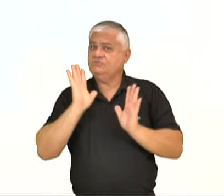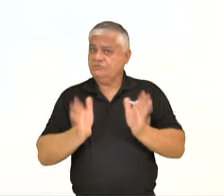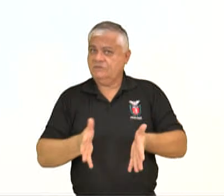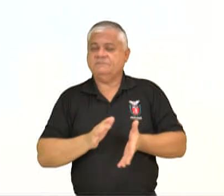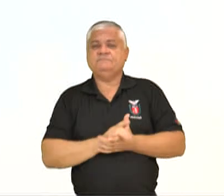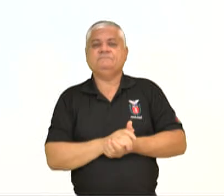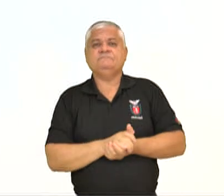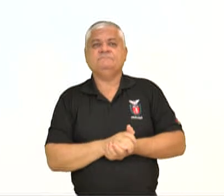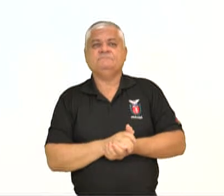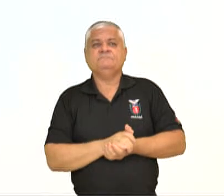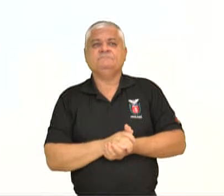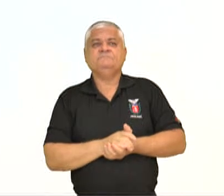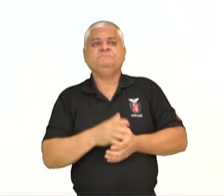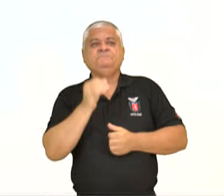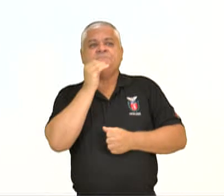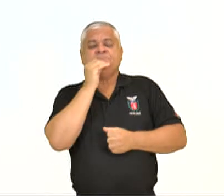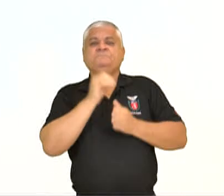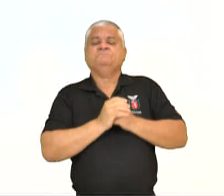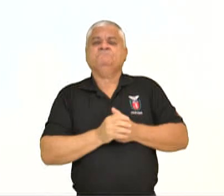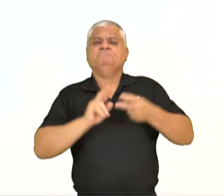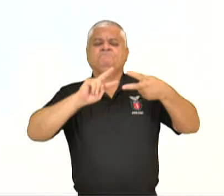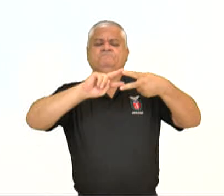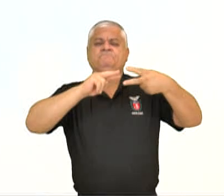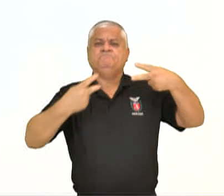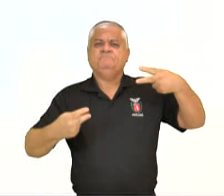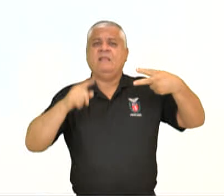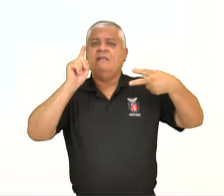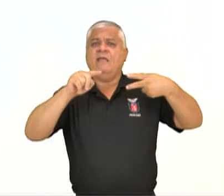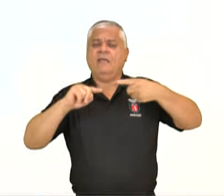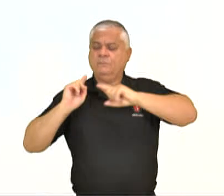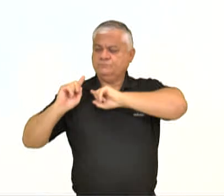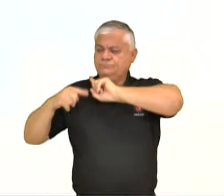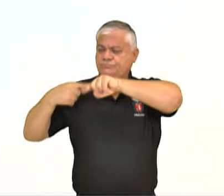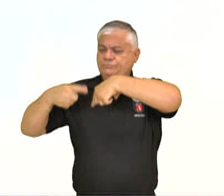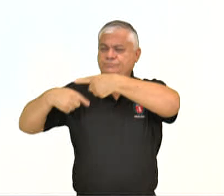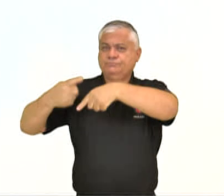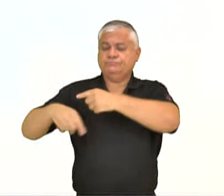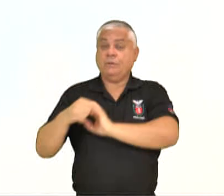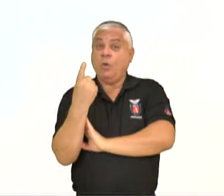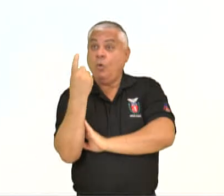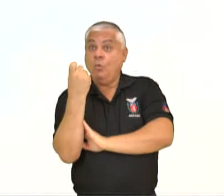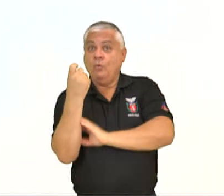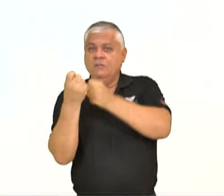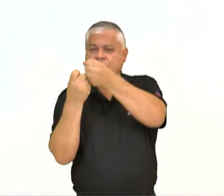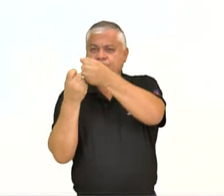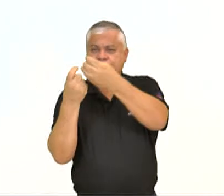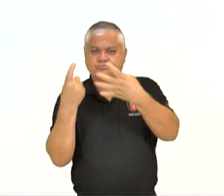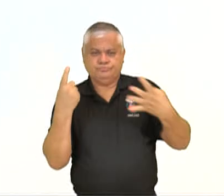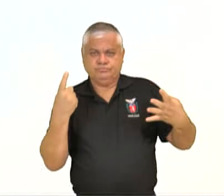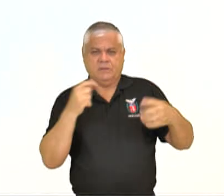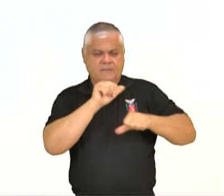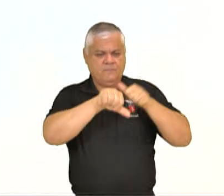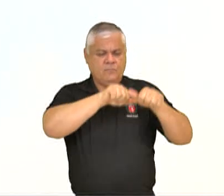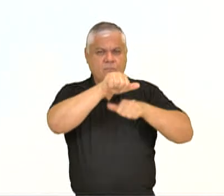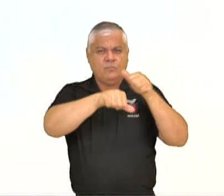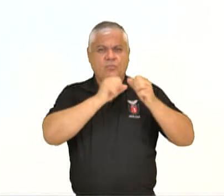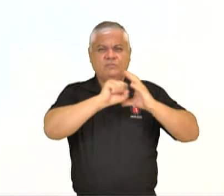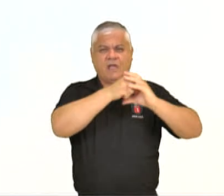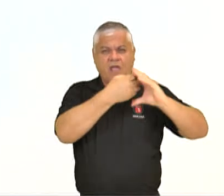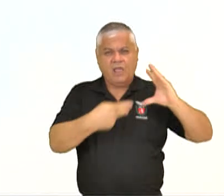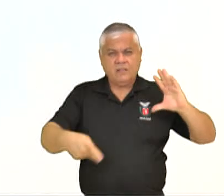A pleiotropia é um fenômeno genético em que um único gene possui controle sobre as manifestações de várias